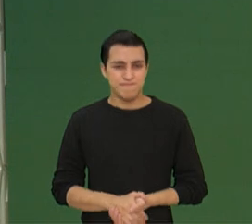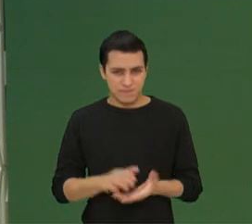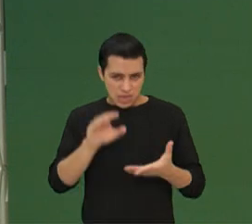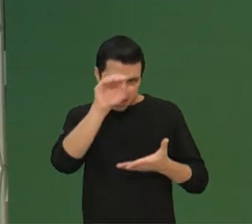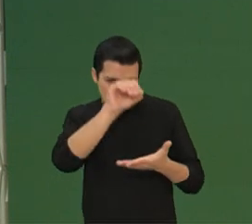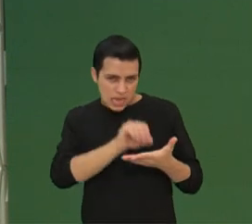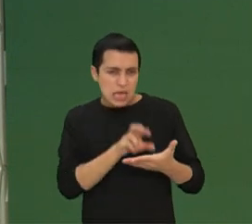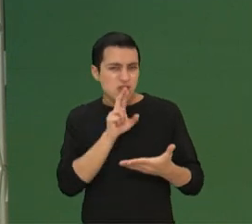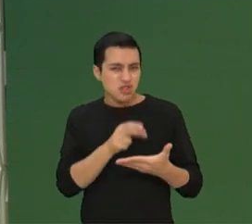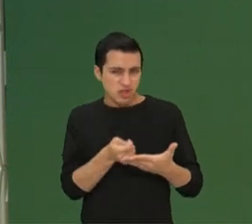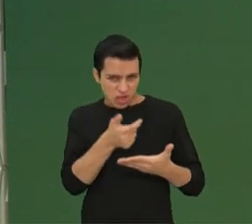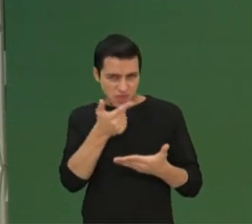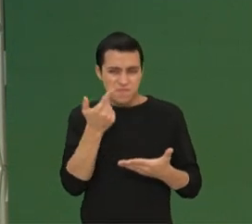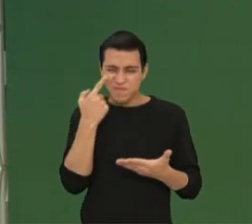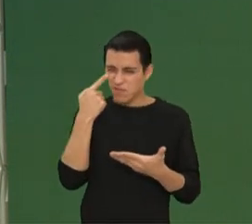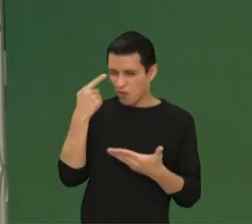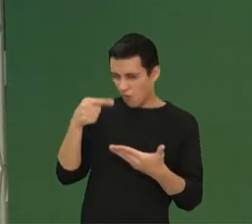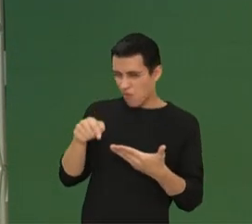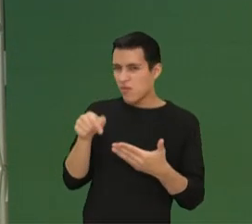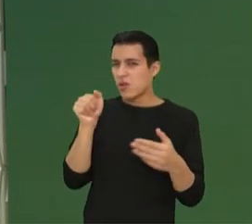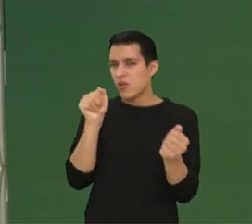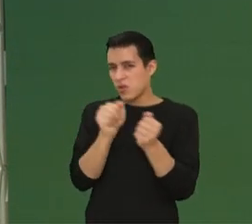Anotou sua resposta? Confira comigo.